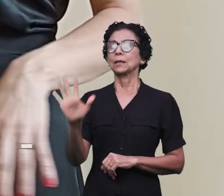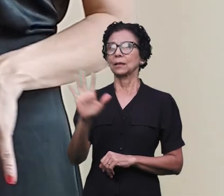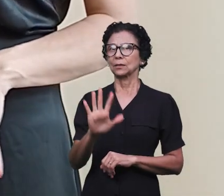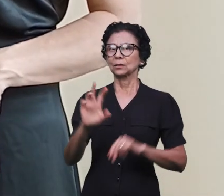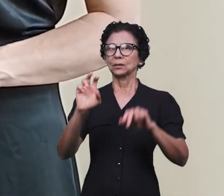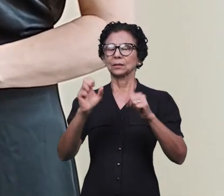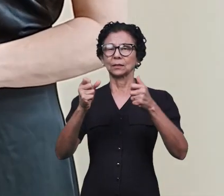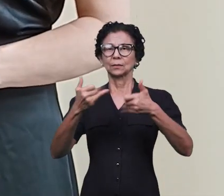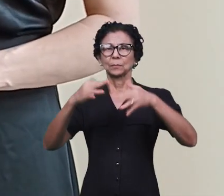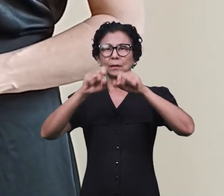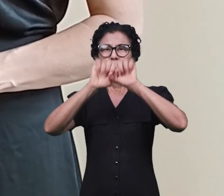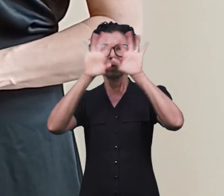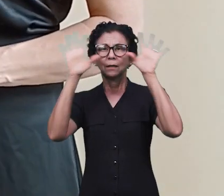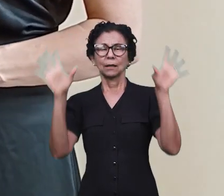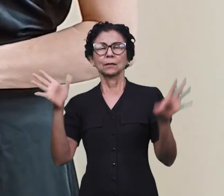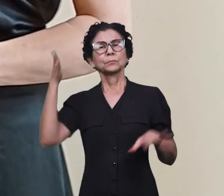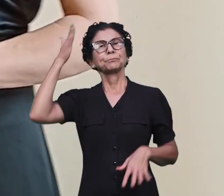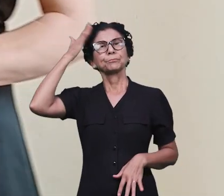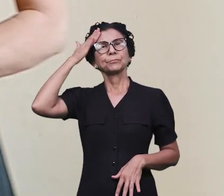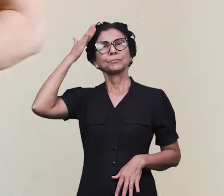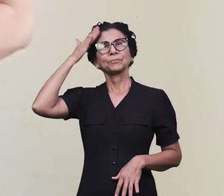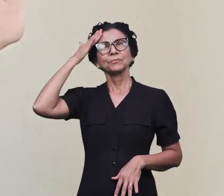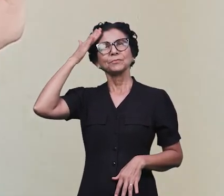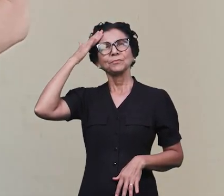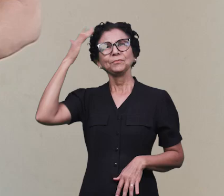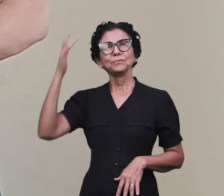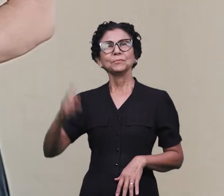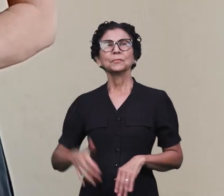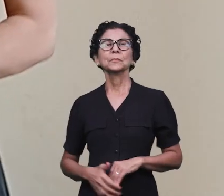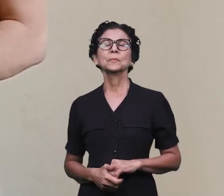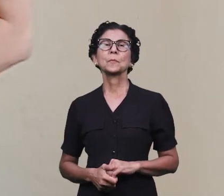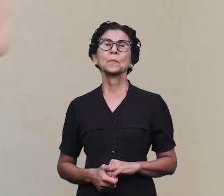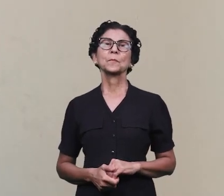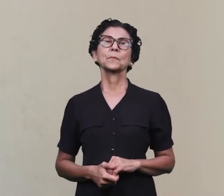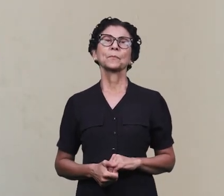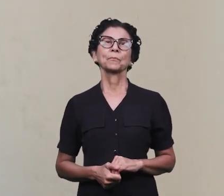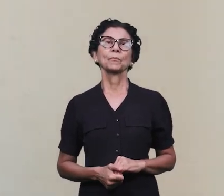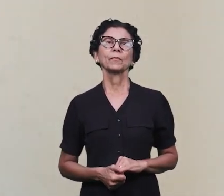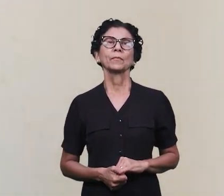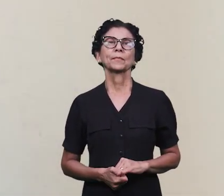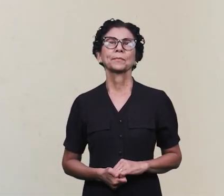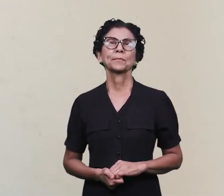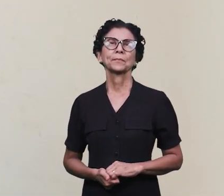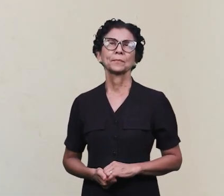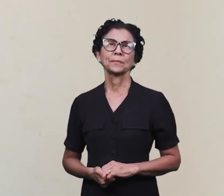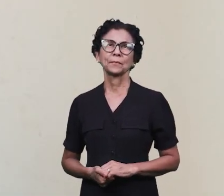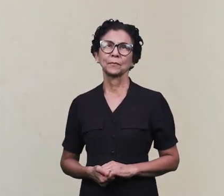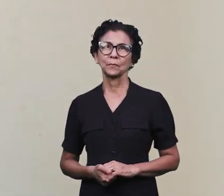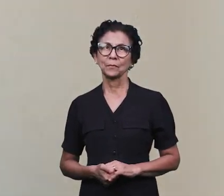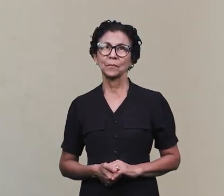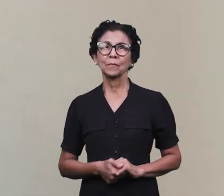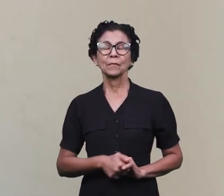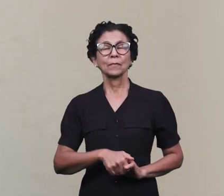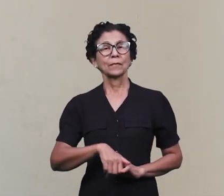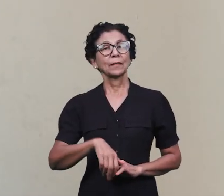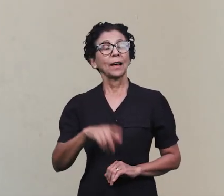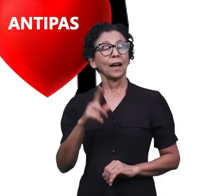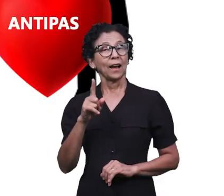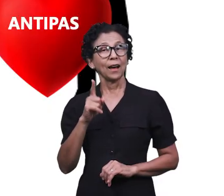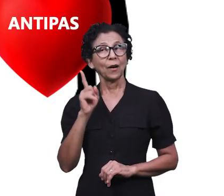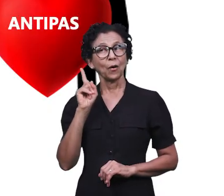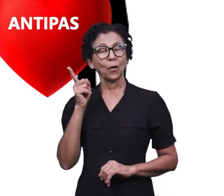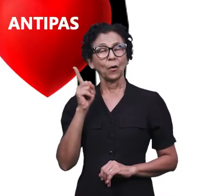mais compreensão. E aí, falando um pouquinho dessa aula, nós estamos falando da terceira